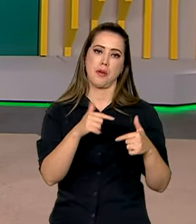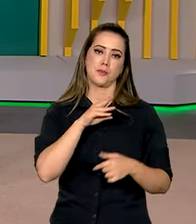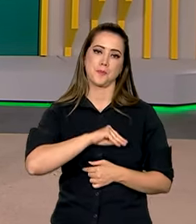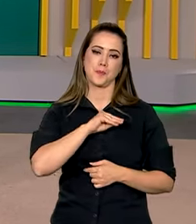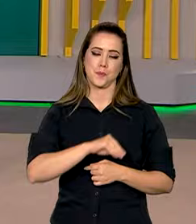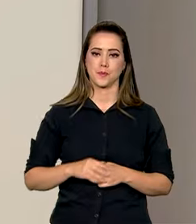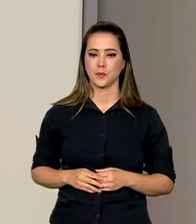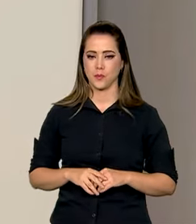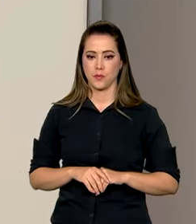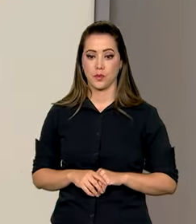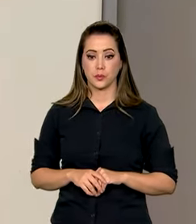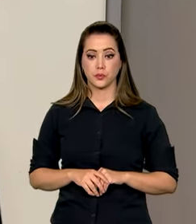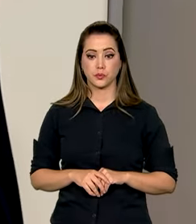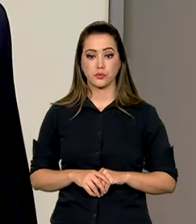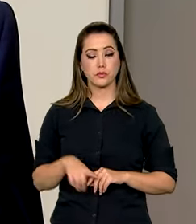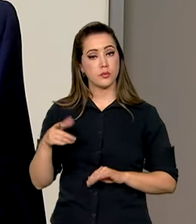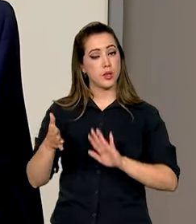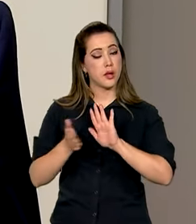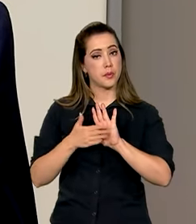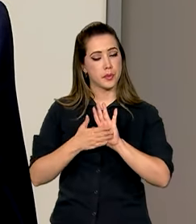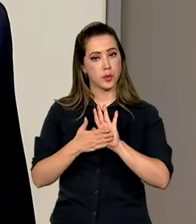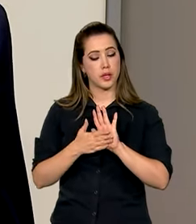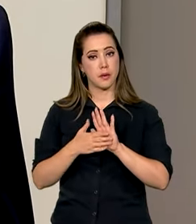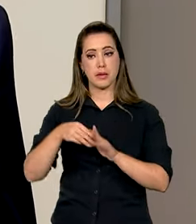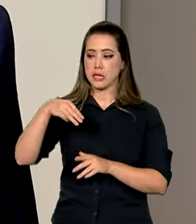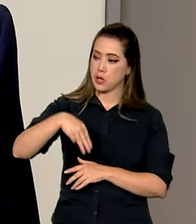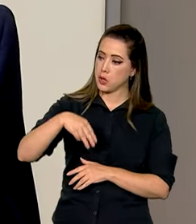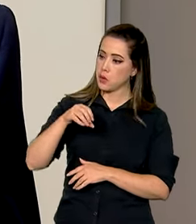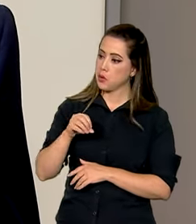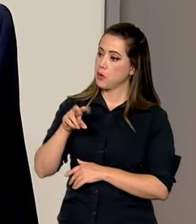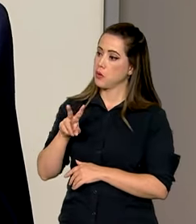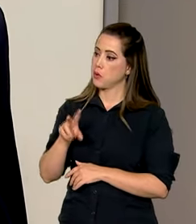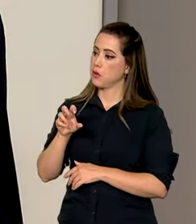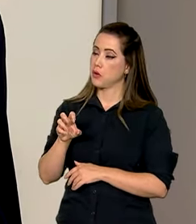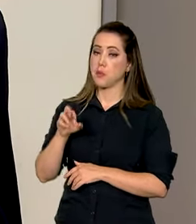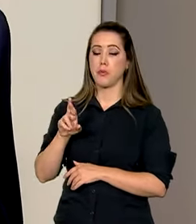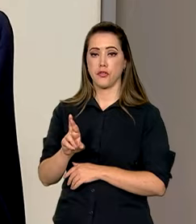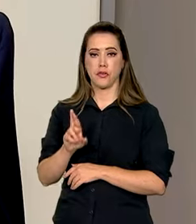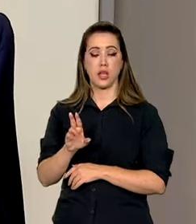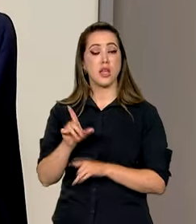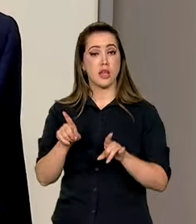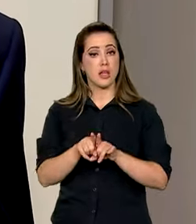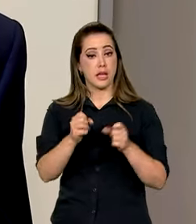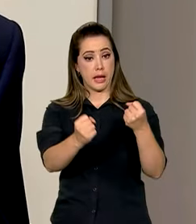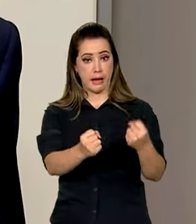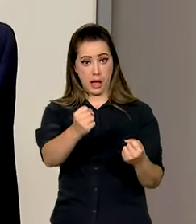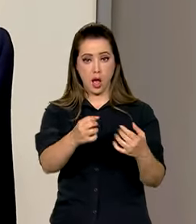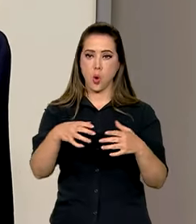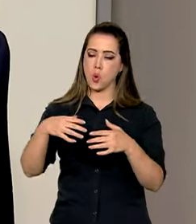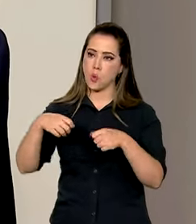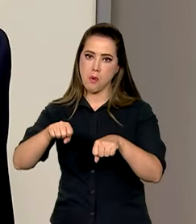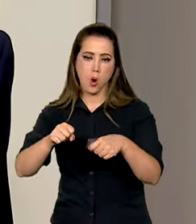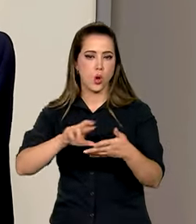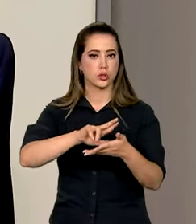e renda. É o programa Mover, que não é só automobilístico, mas é mobilidade,